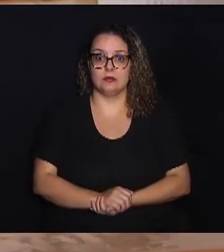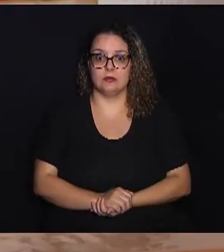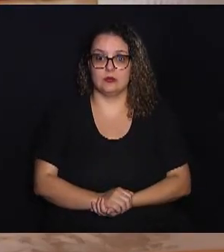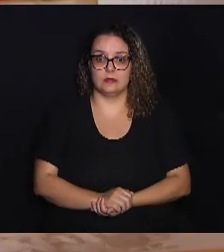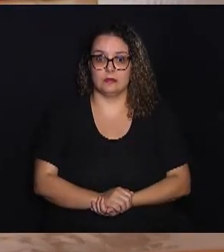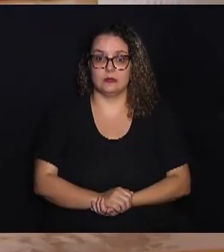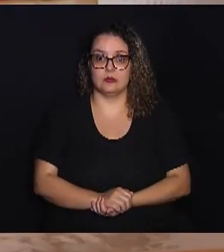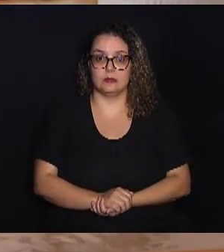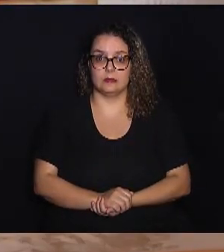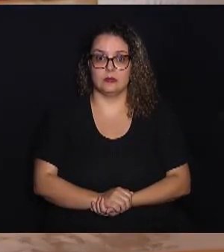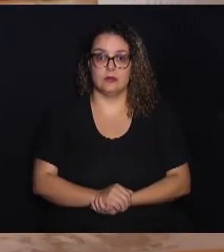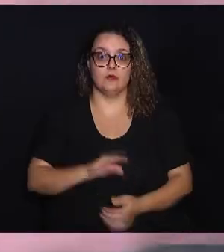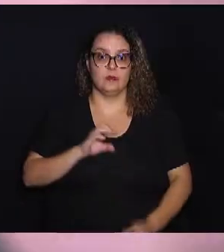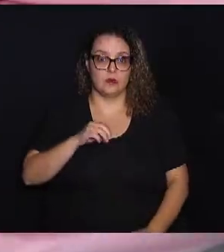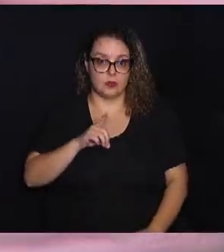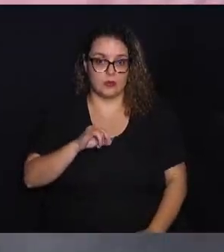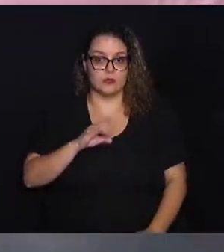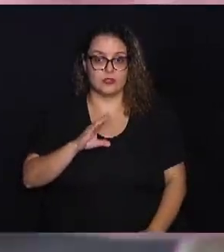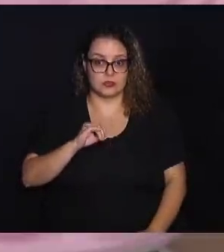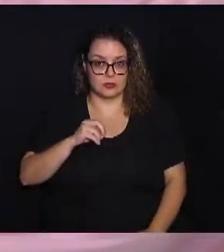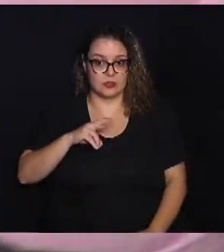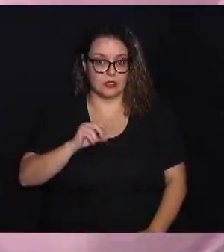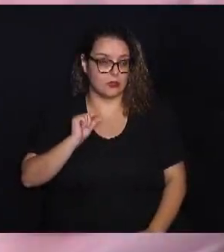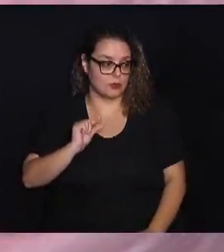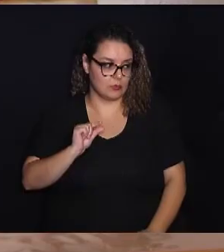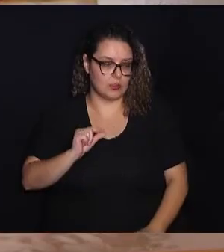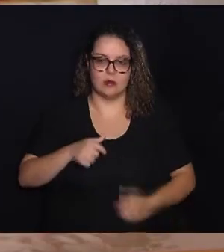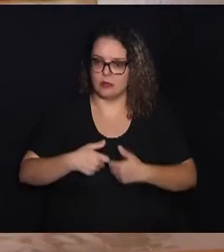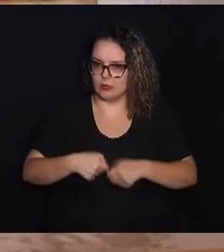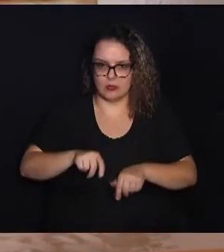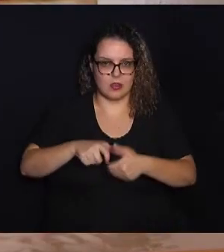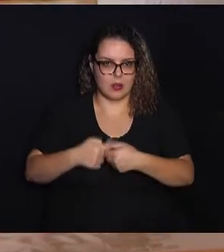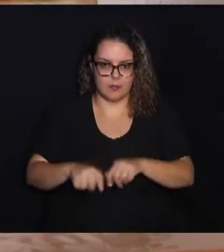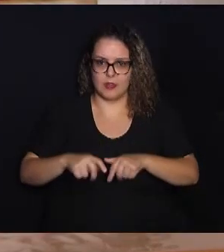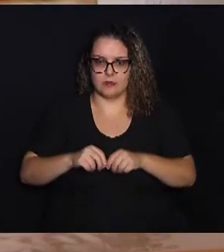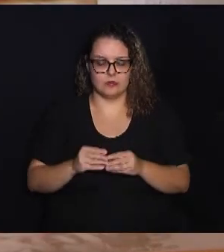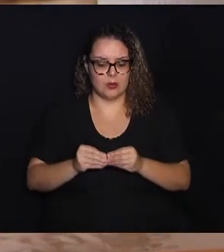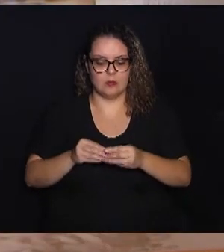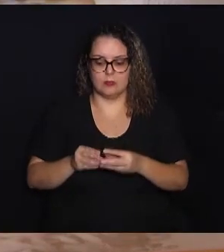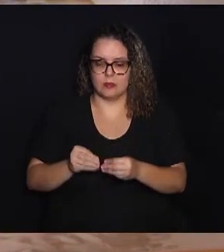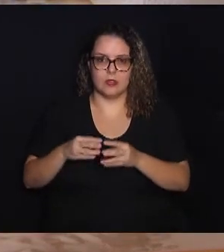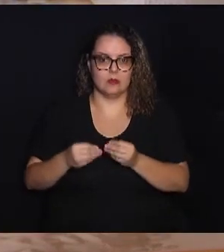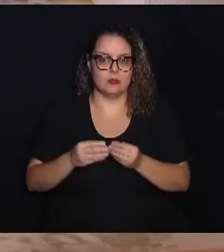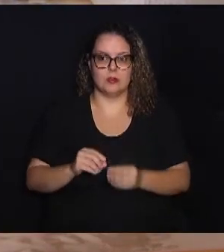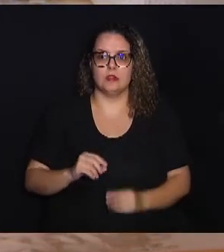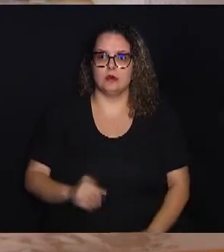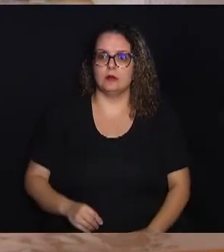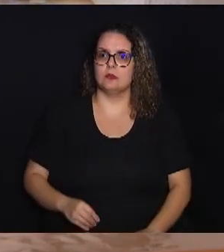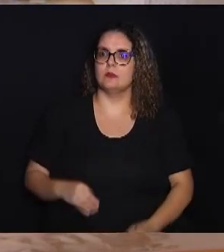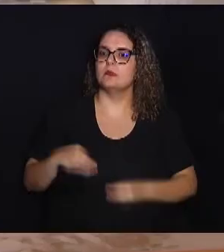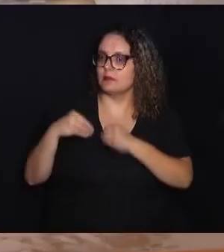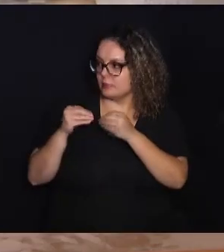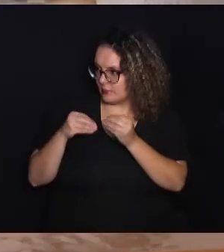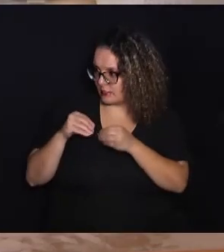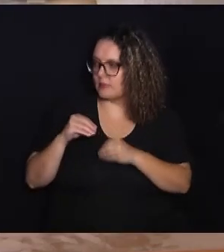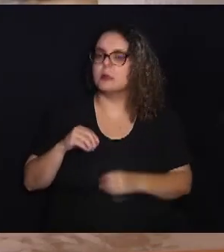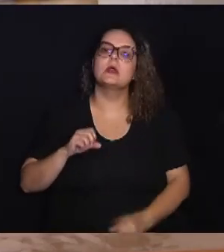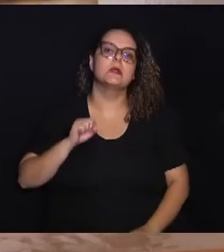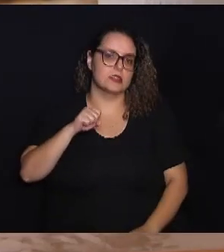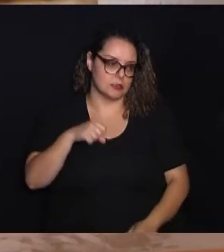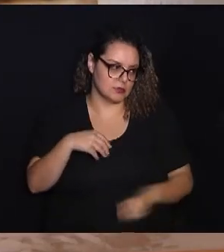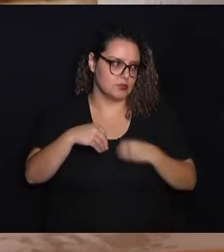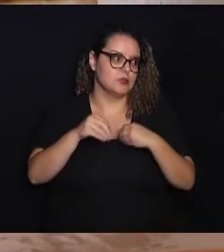caso da peça do colar, a gente já faz um furinho aqui na cerâmica com o palito de churrasco.